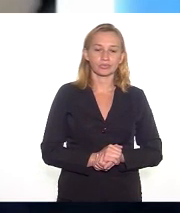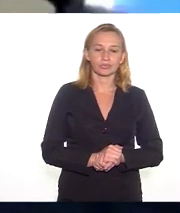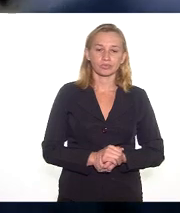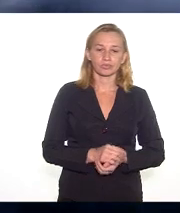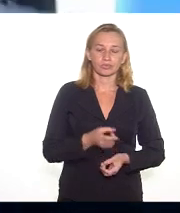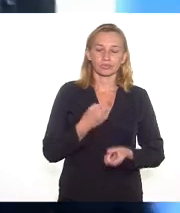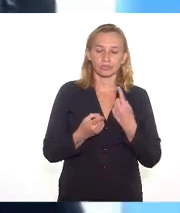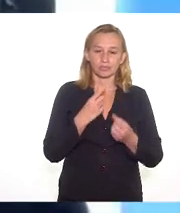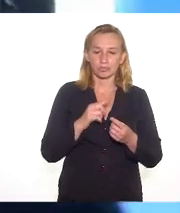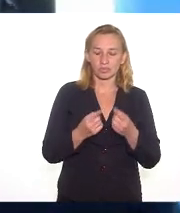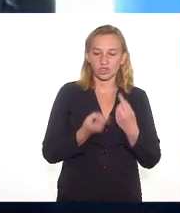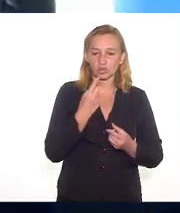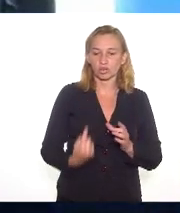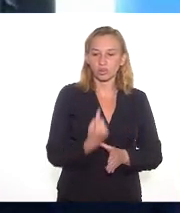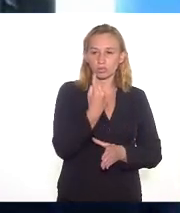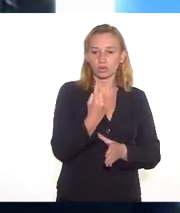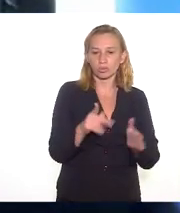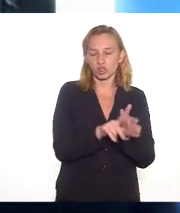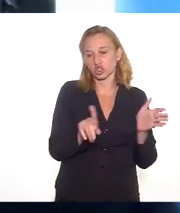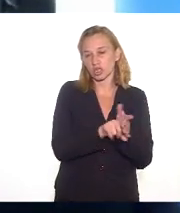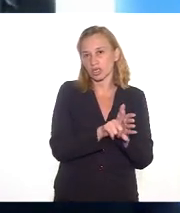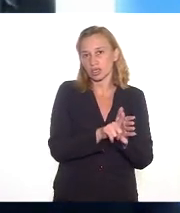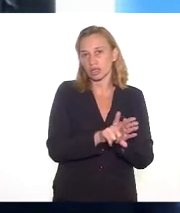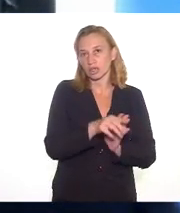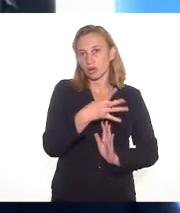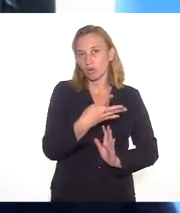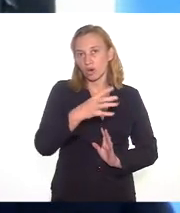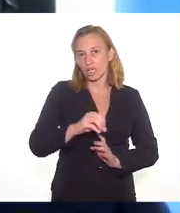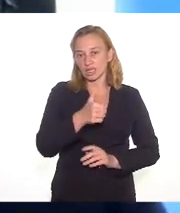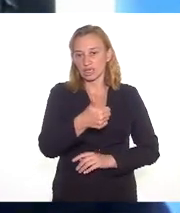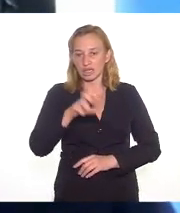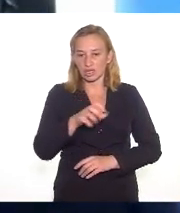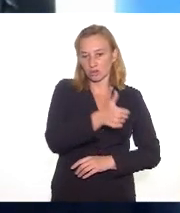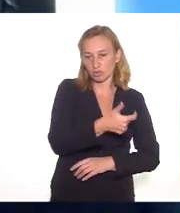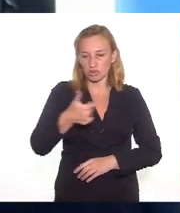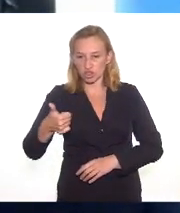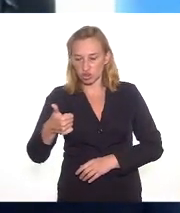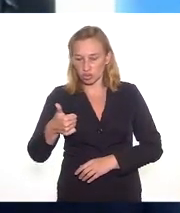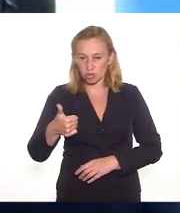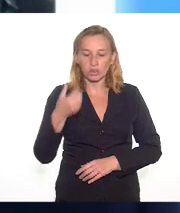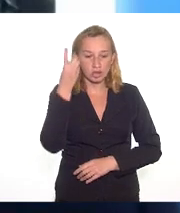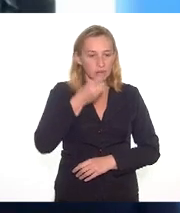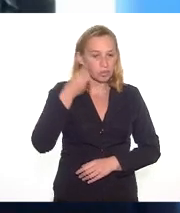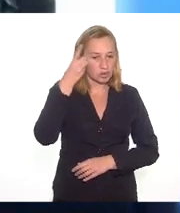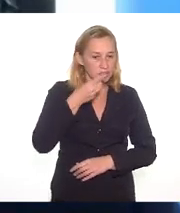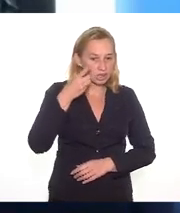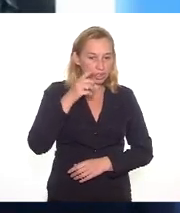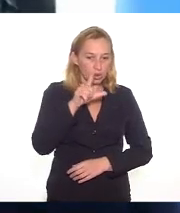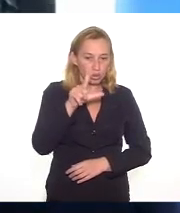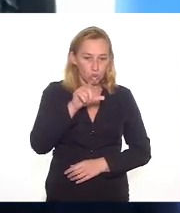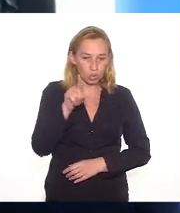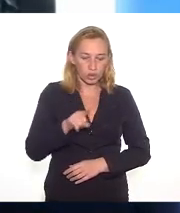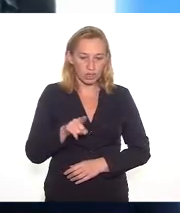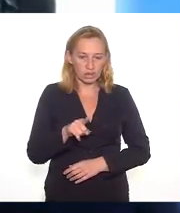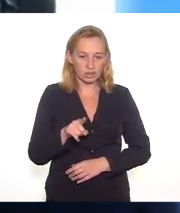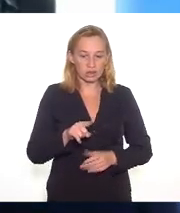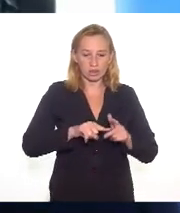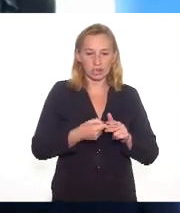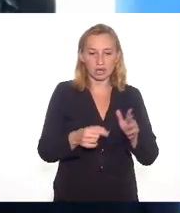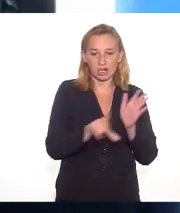Em regime de urgência e discussão única, projeto de lei 4015 de 2021, de autoria do deputado Luiz Martins, que altera a